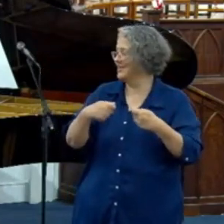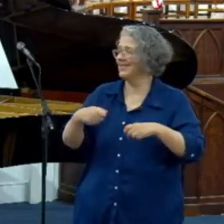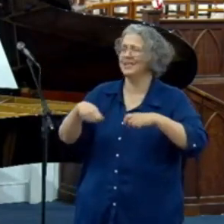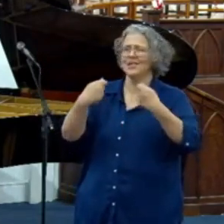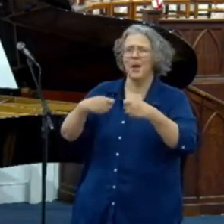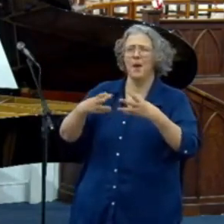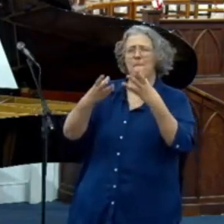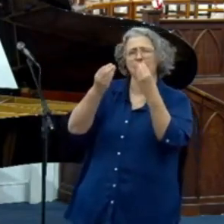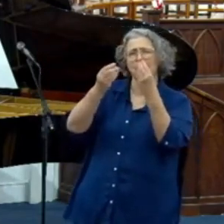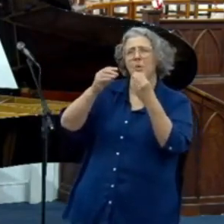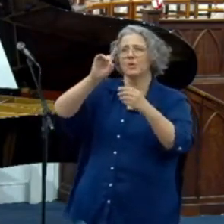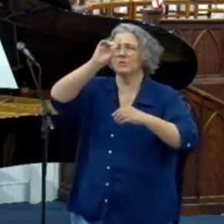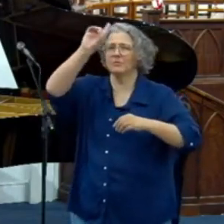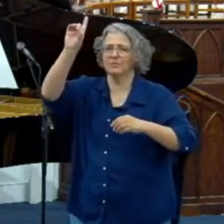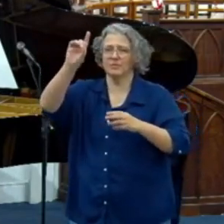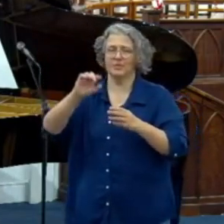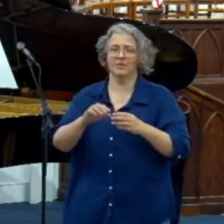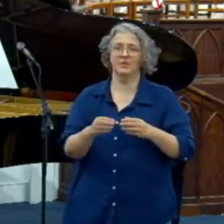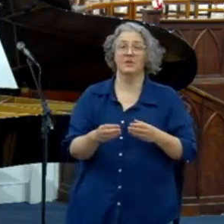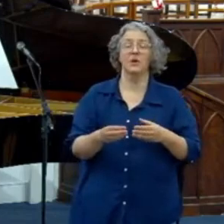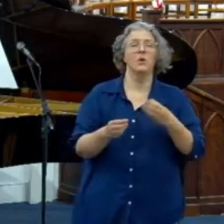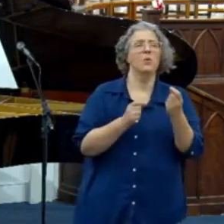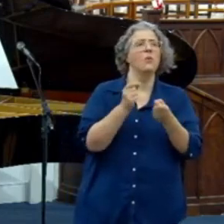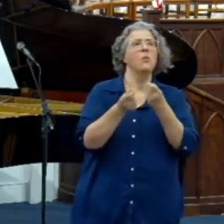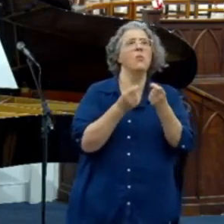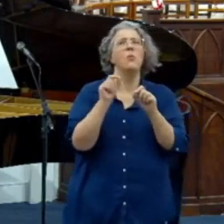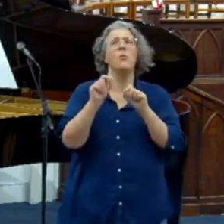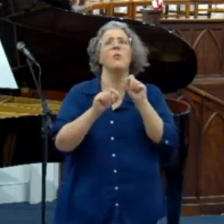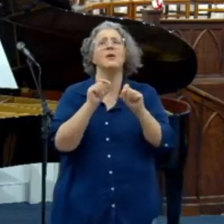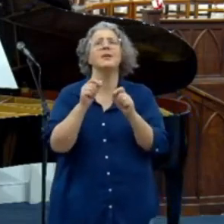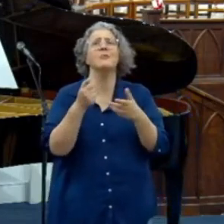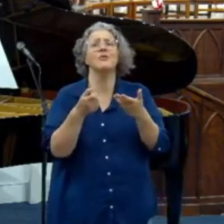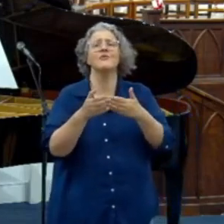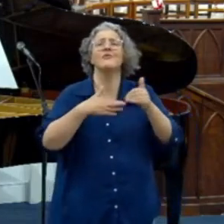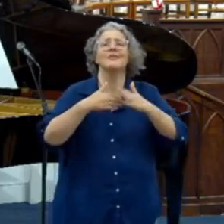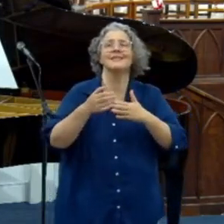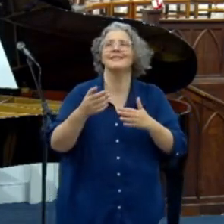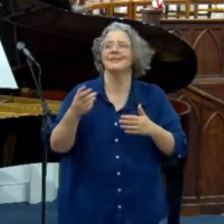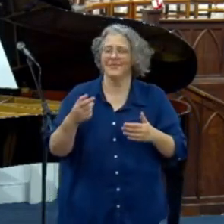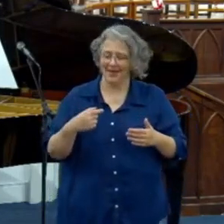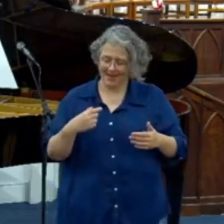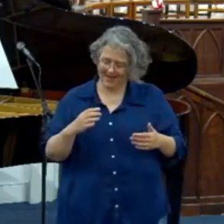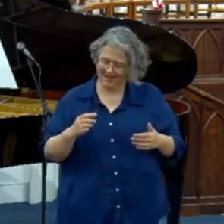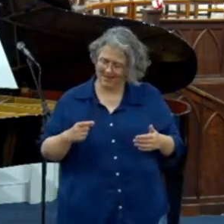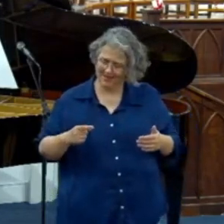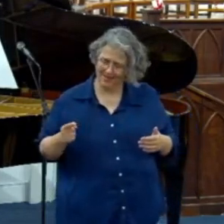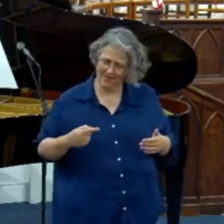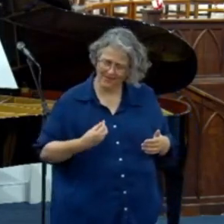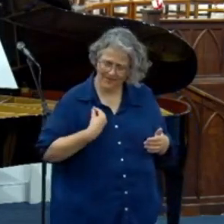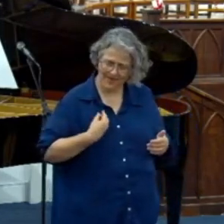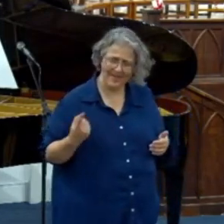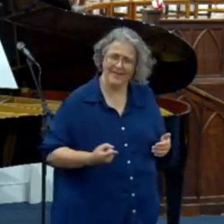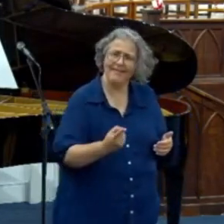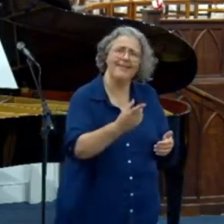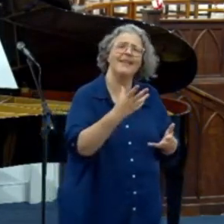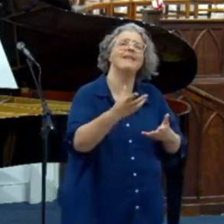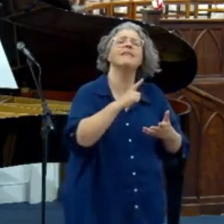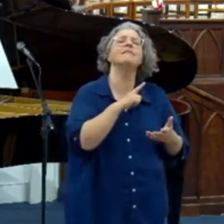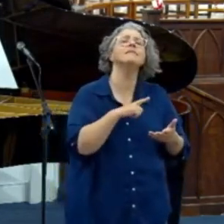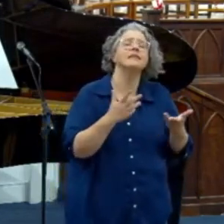dependência de Deus. Que posso fazer para herdar a vida eterna? Disse o jovenzinho. Posso fazer algum ato